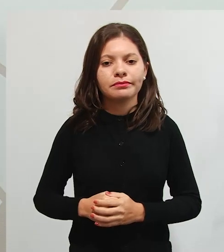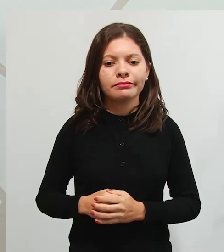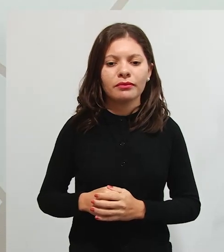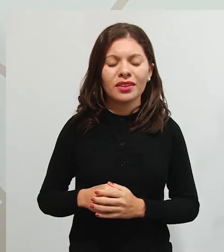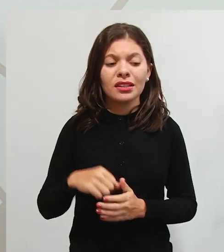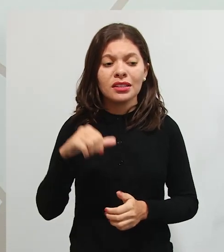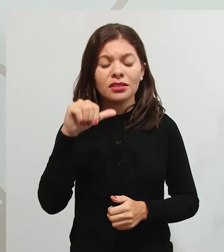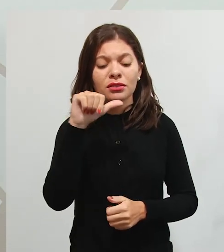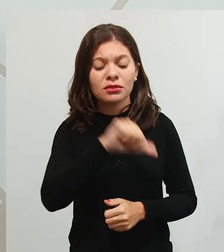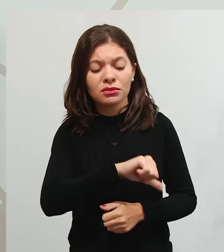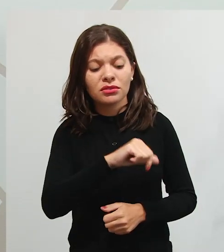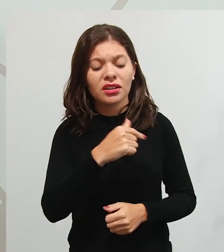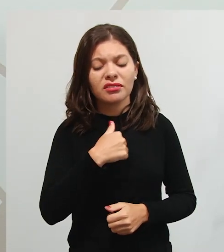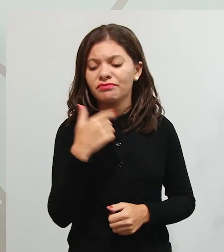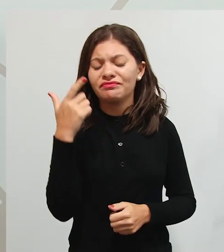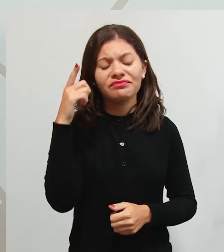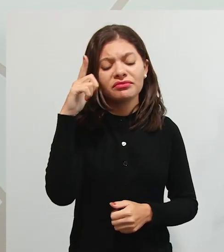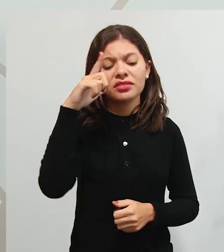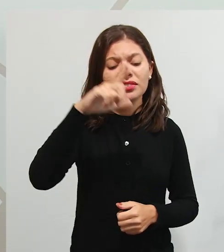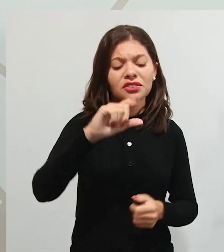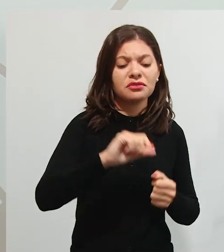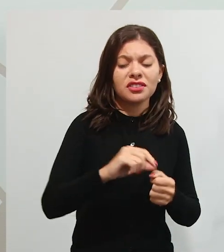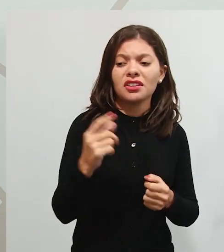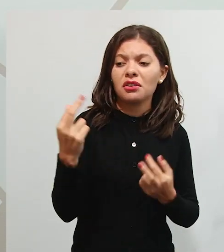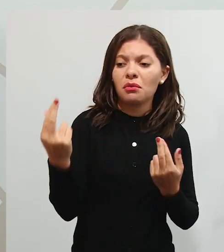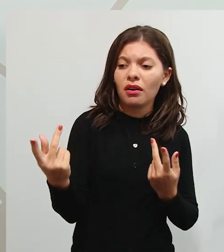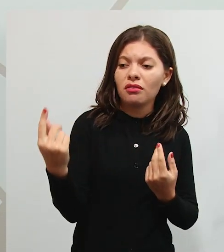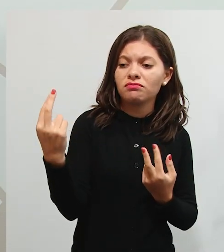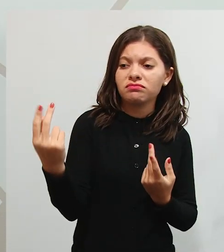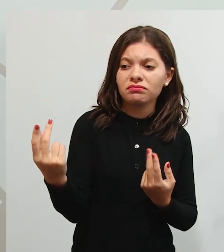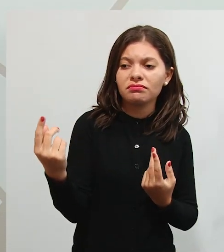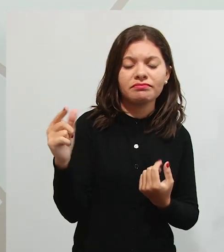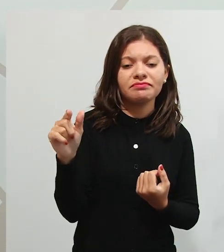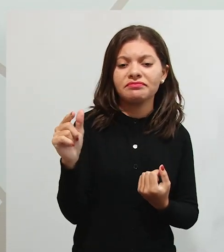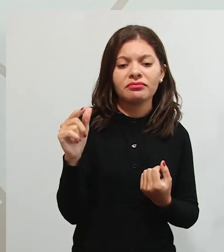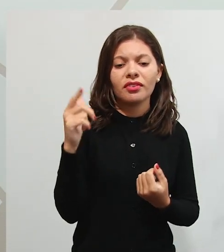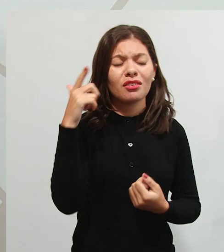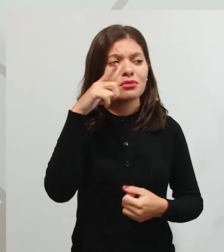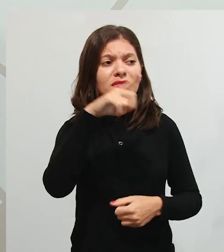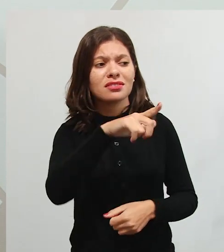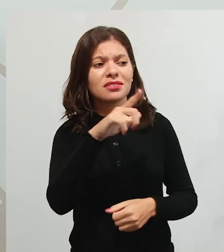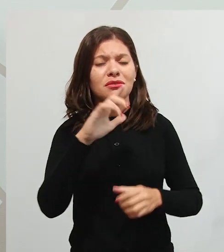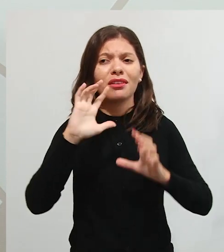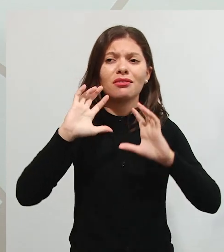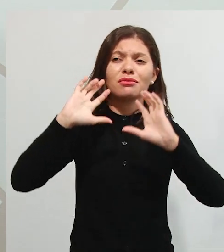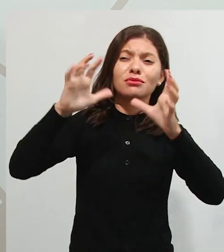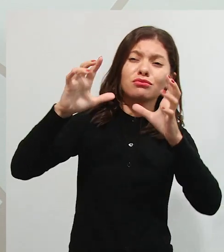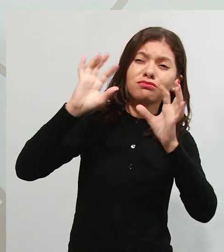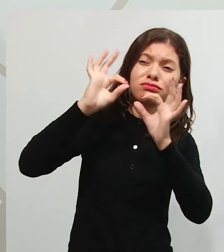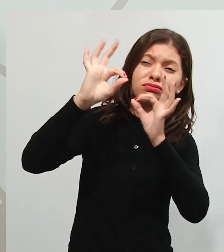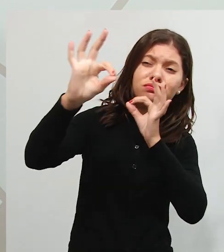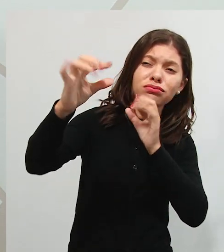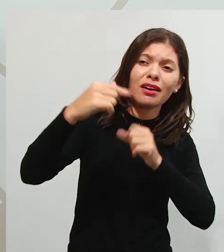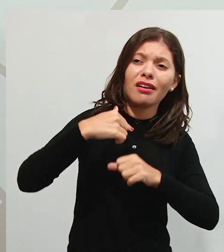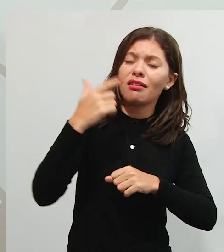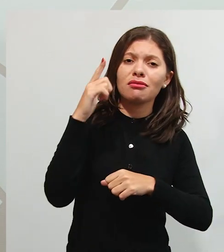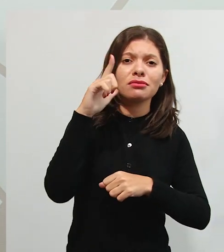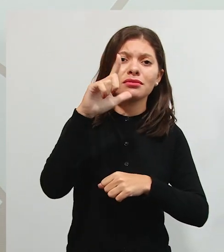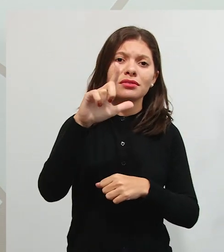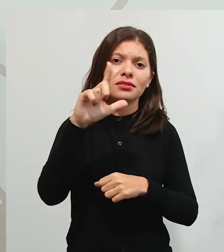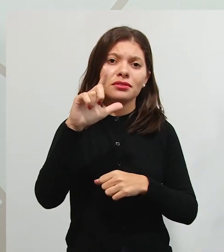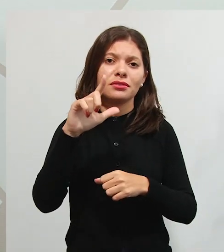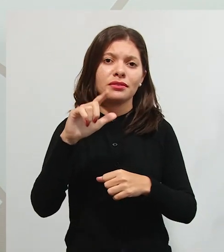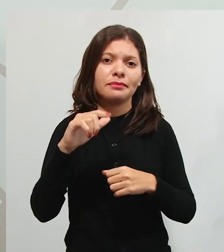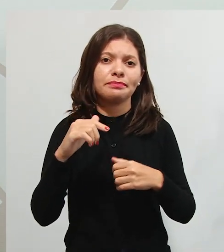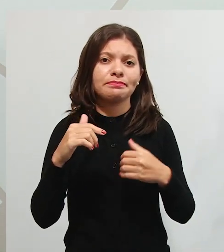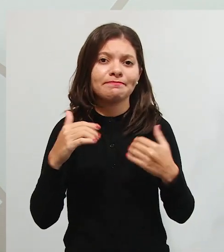mais frustrantes, de repente, eu não consigo fazer igual meu colega, que ele pega a bola e joga longe, eu não consigo. E de repente,